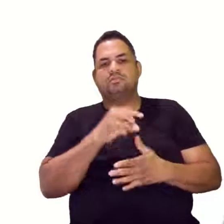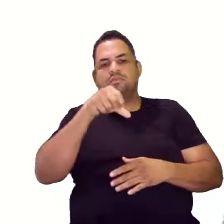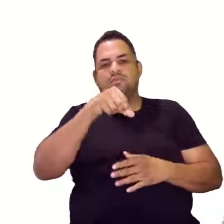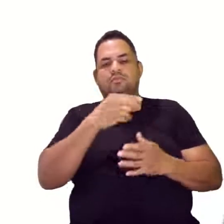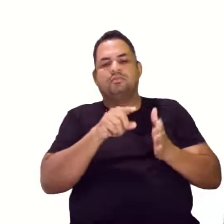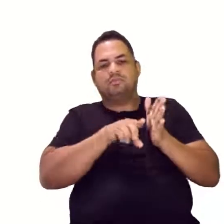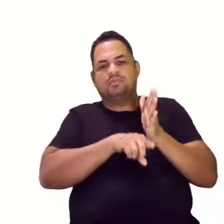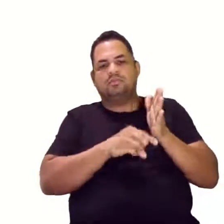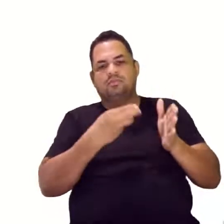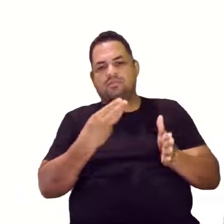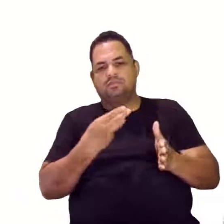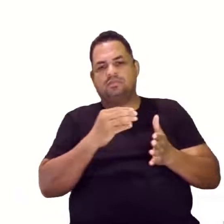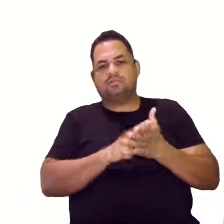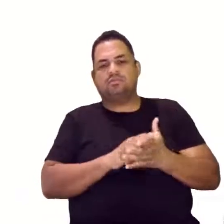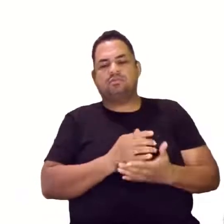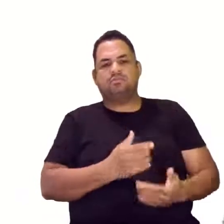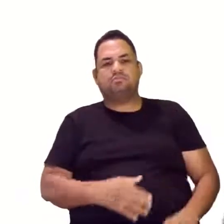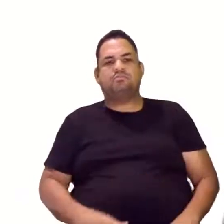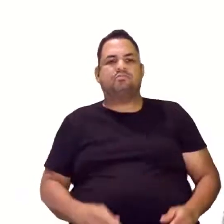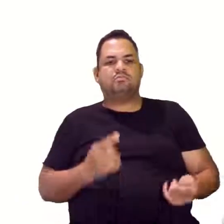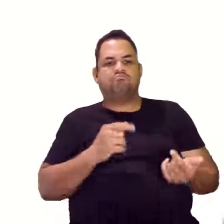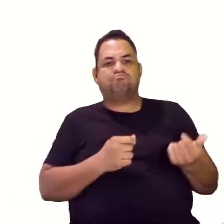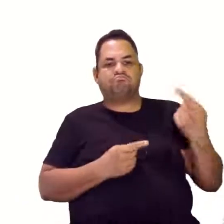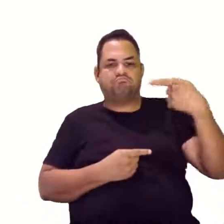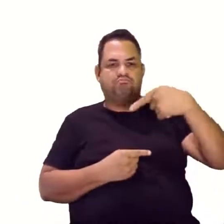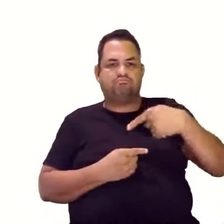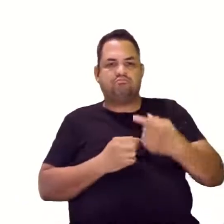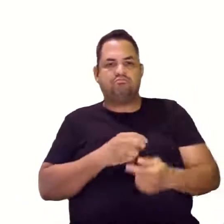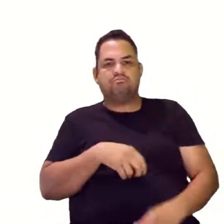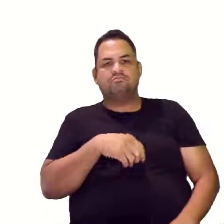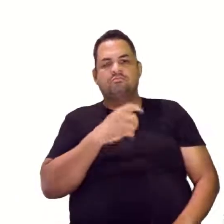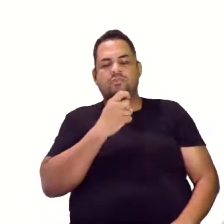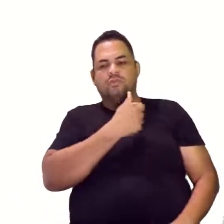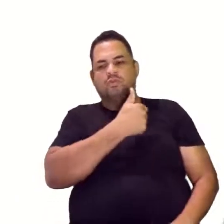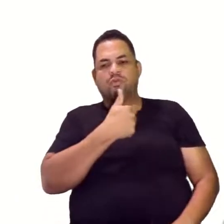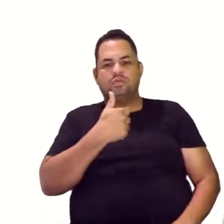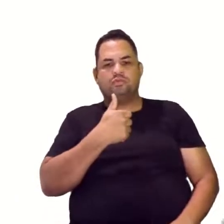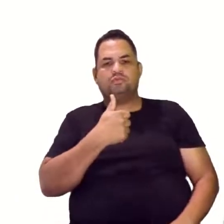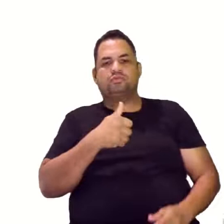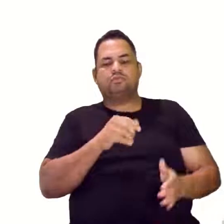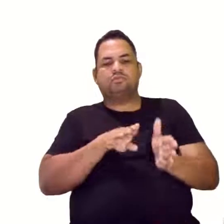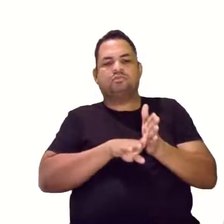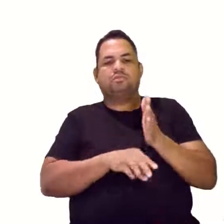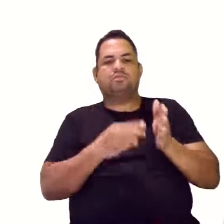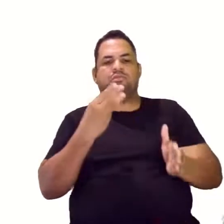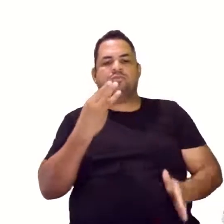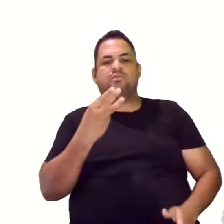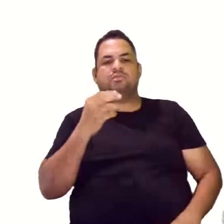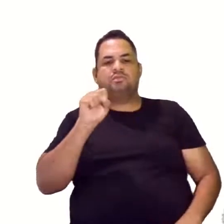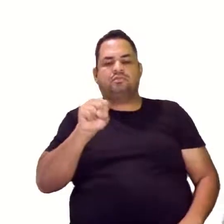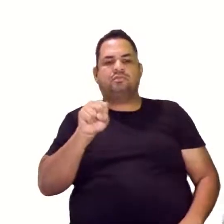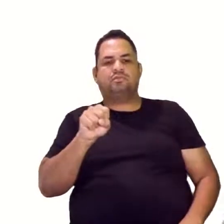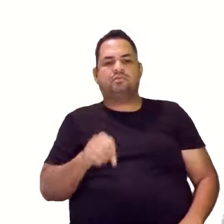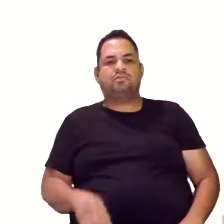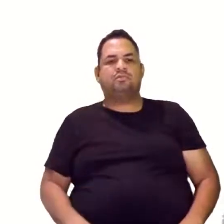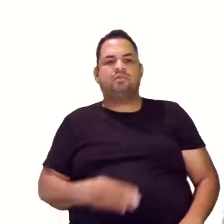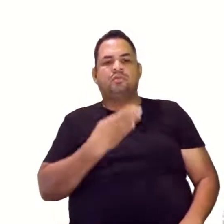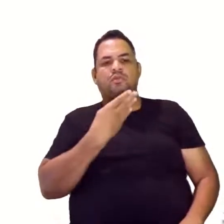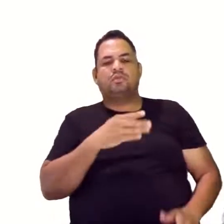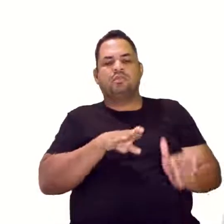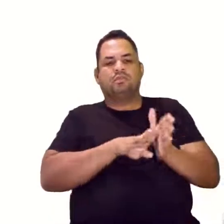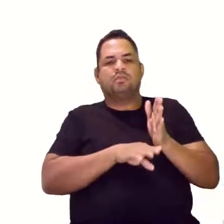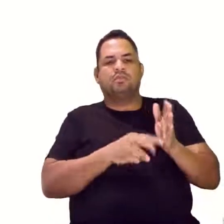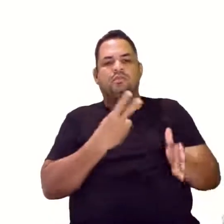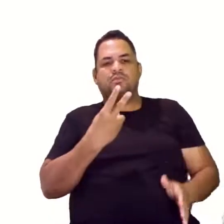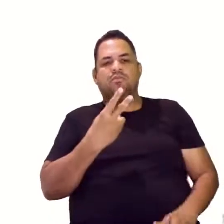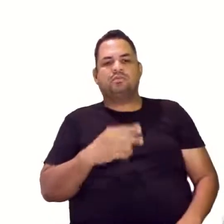3. 3. 1 não dá, né? Vamos pedir aqui emprestado, vai ficar 11. E 11 menos 3, 8. 8. 4 menos